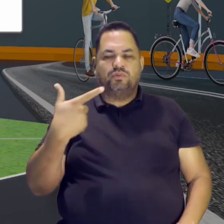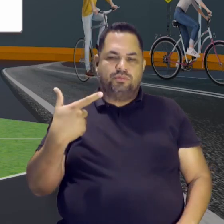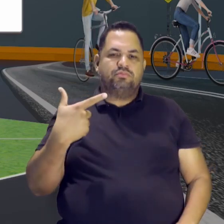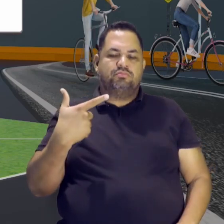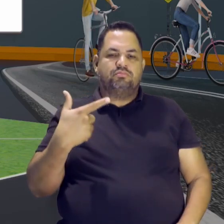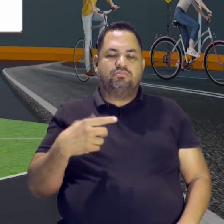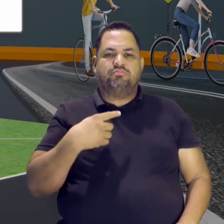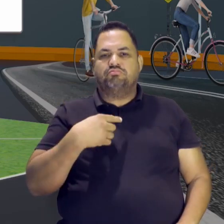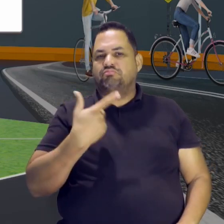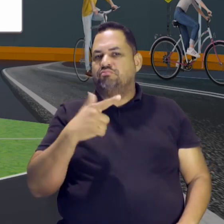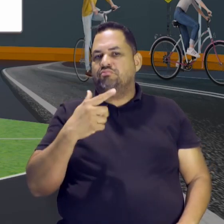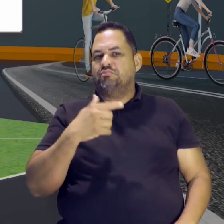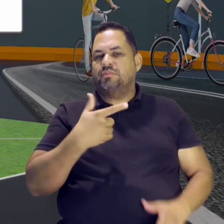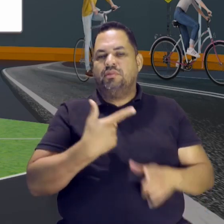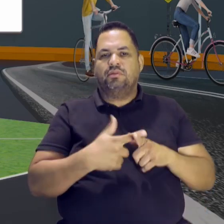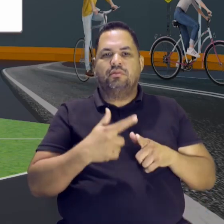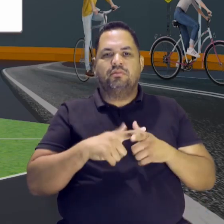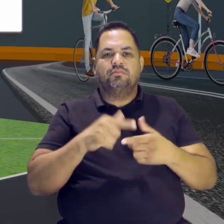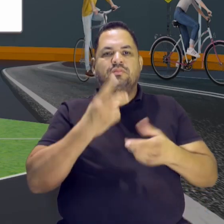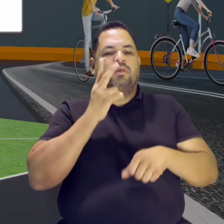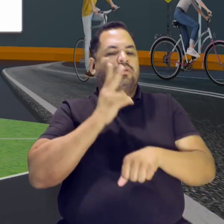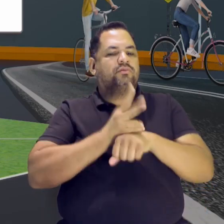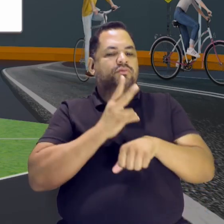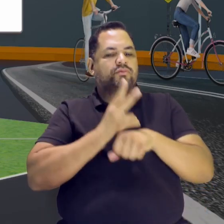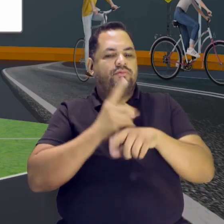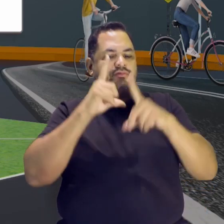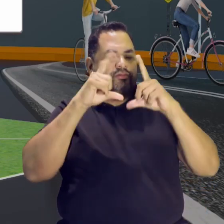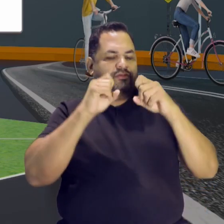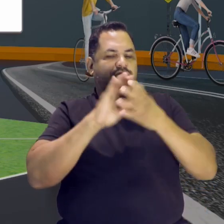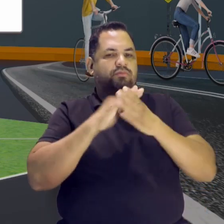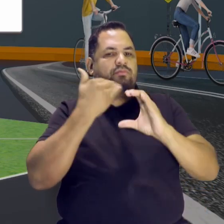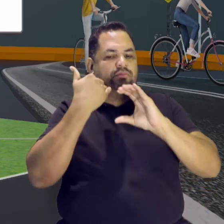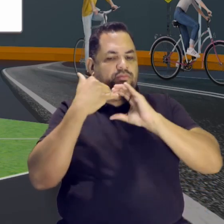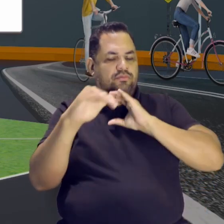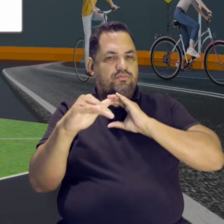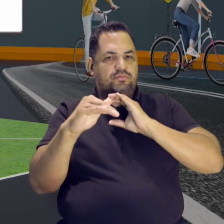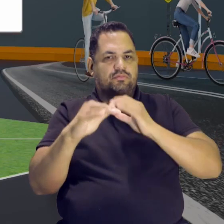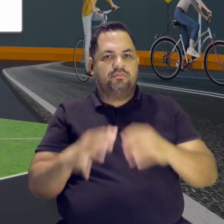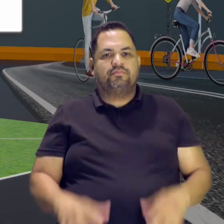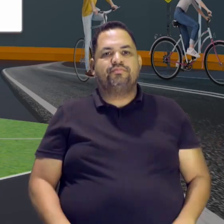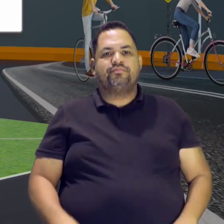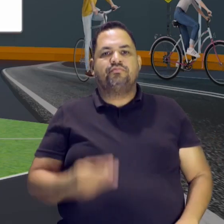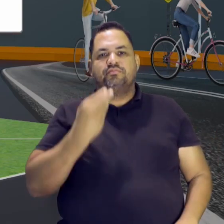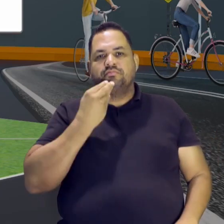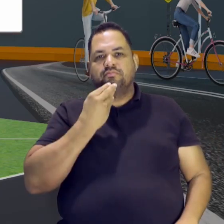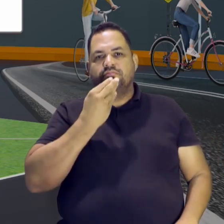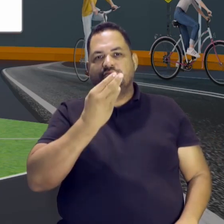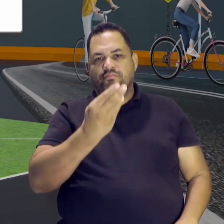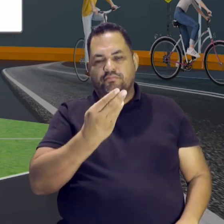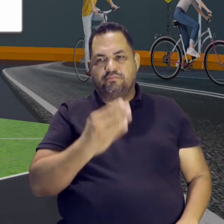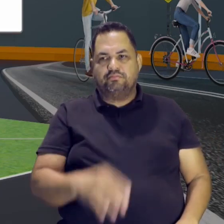problema. Registra e me manda que eu quero acompanhar, ok? E aí eu vou pedir agora para o meu diretor